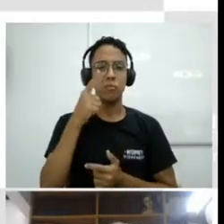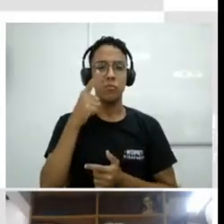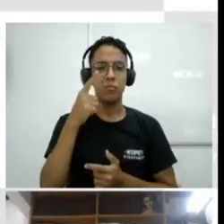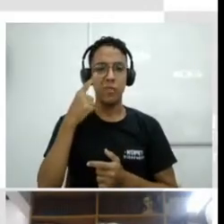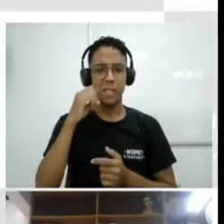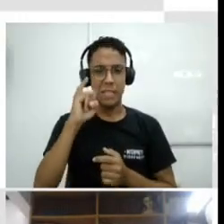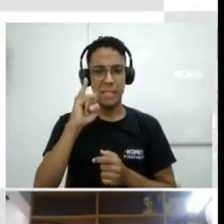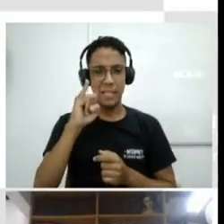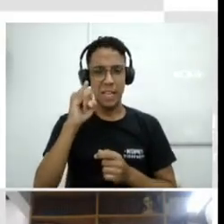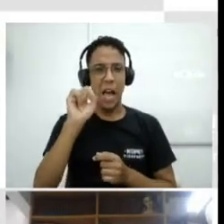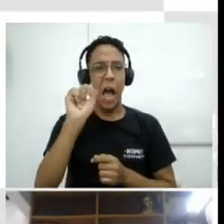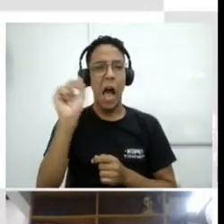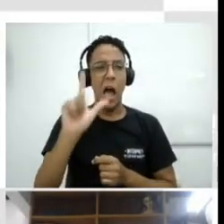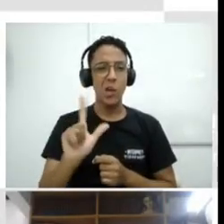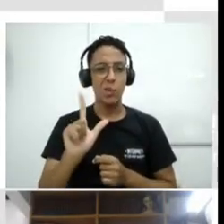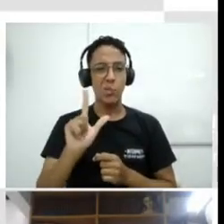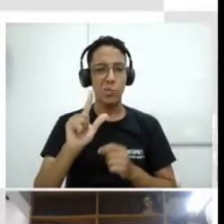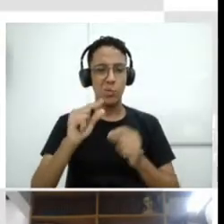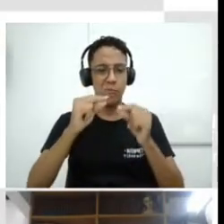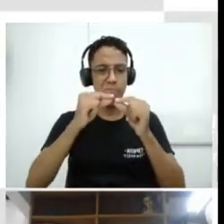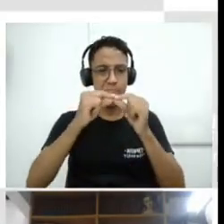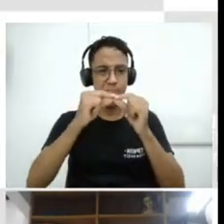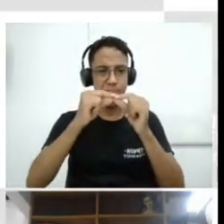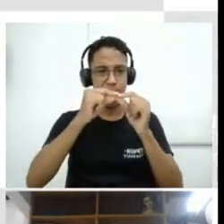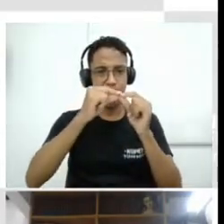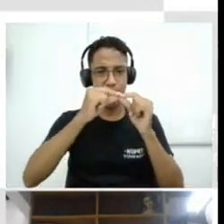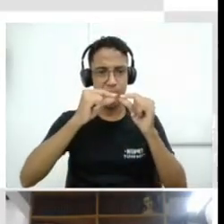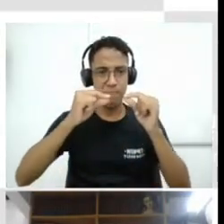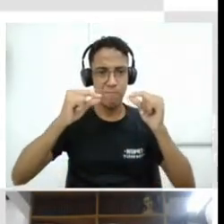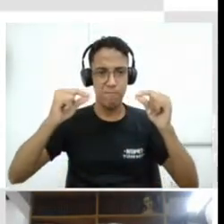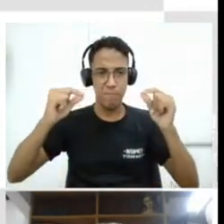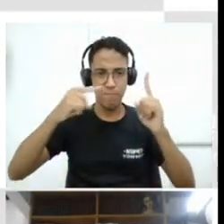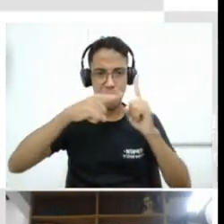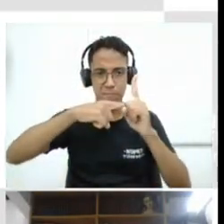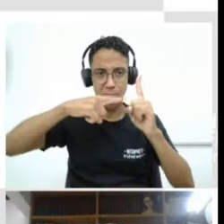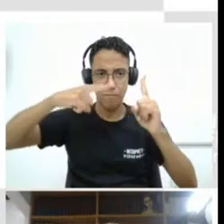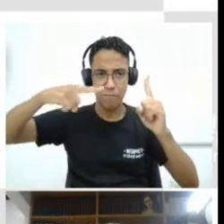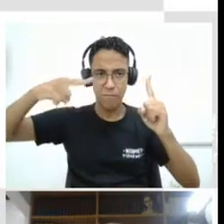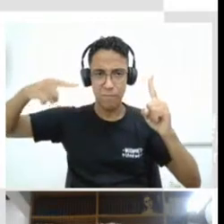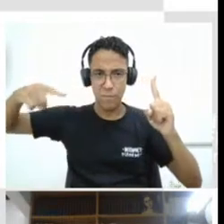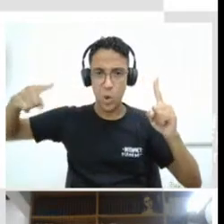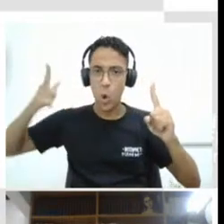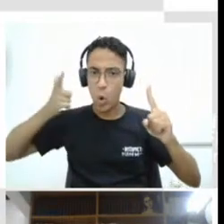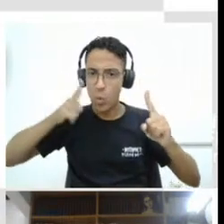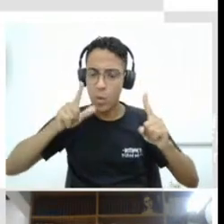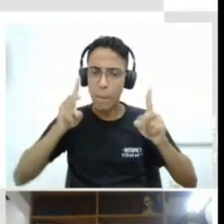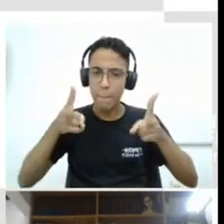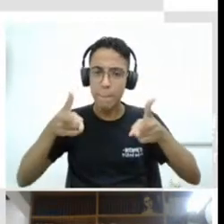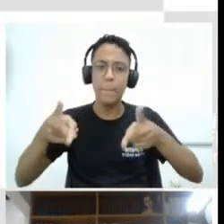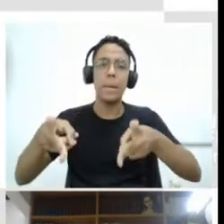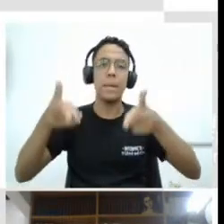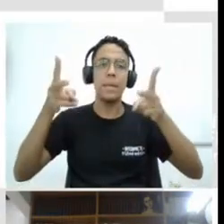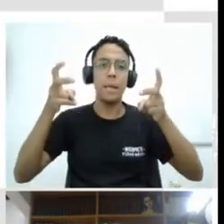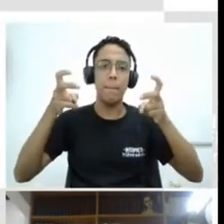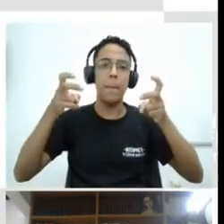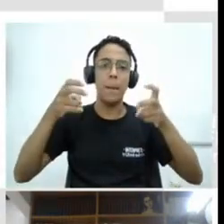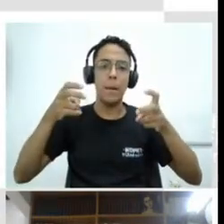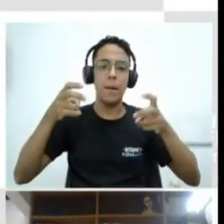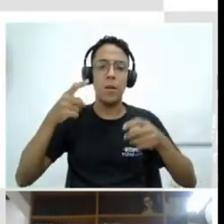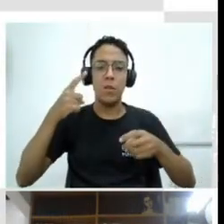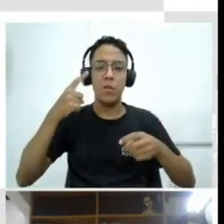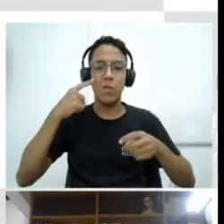linhas azuis aqui, ou a linha vermelha, vocês têm, então, a melhor redução linear dessa curva, né? De